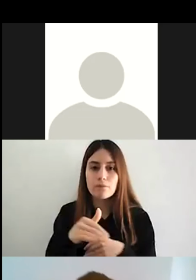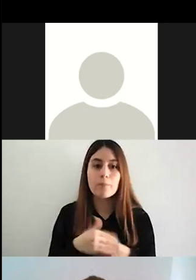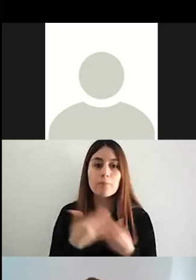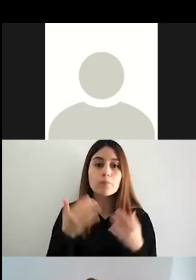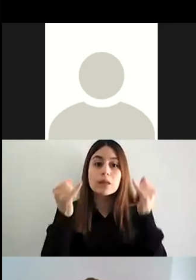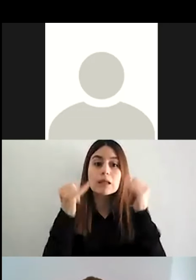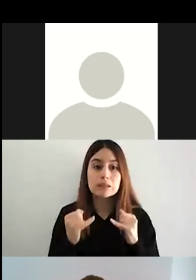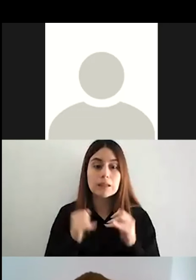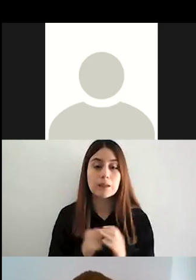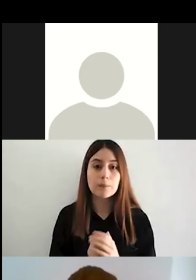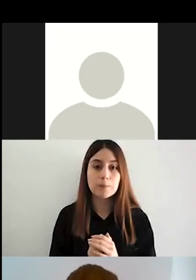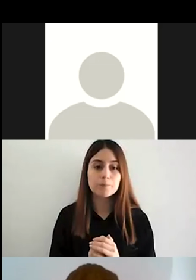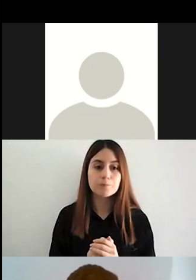seguinte.